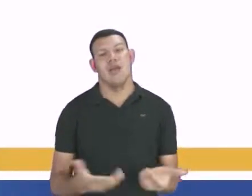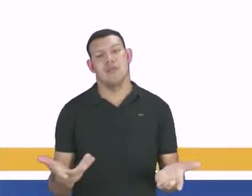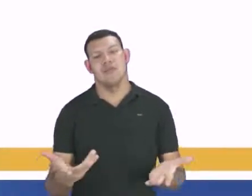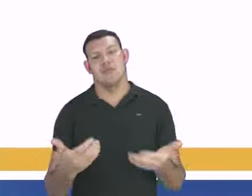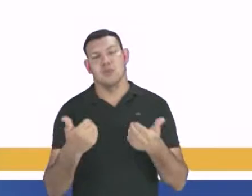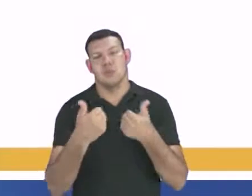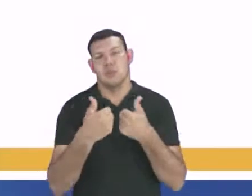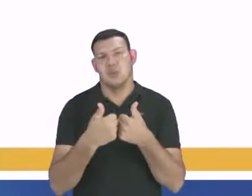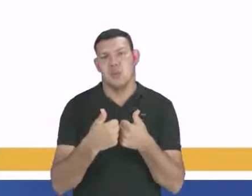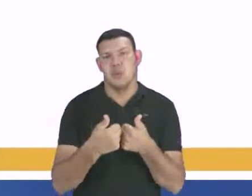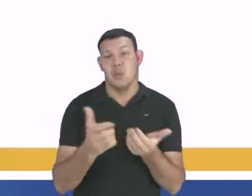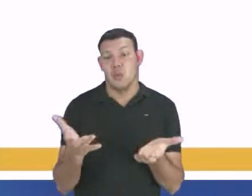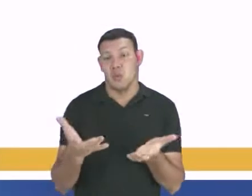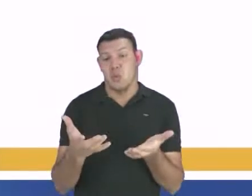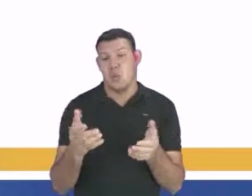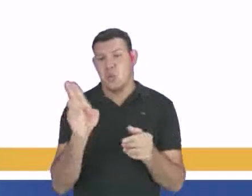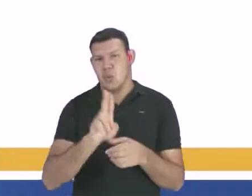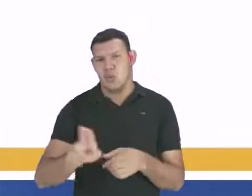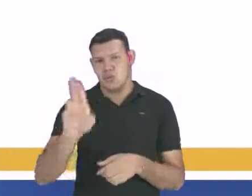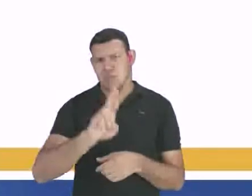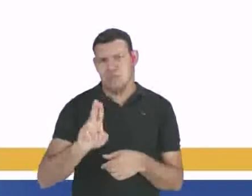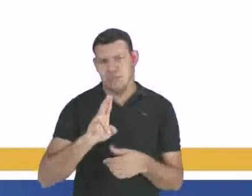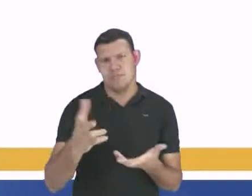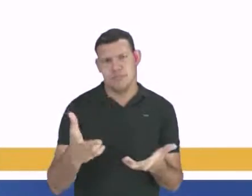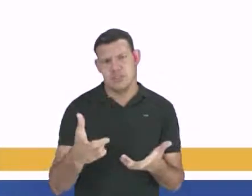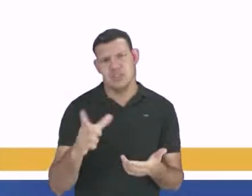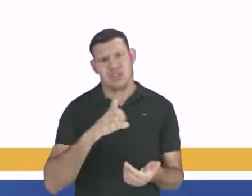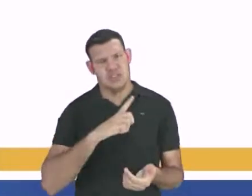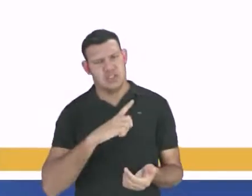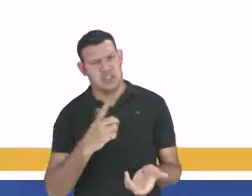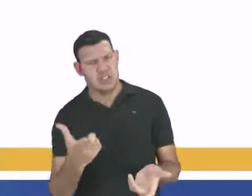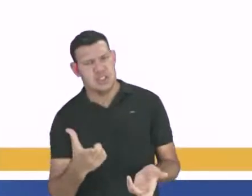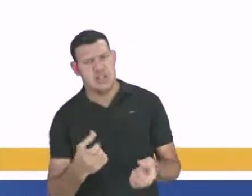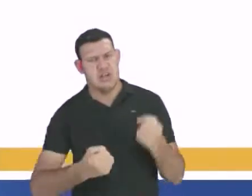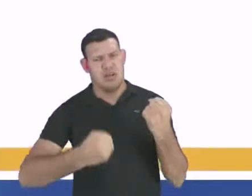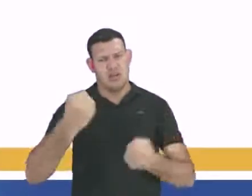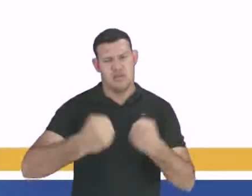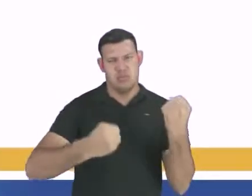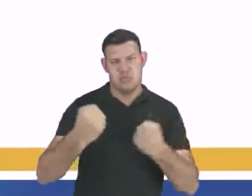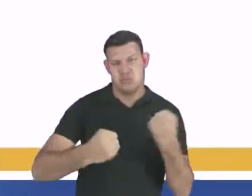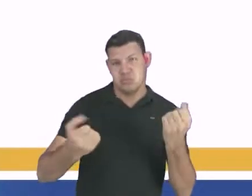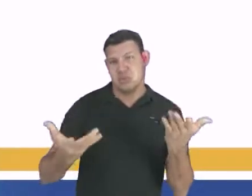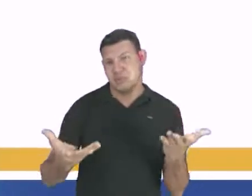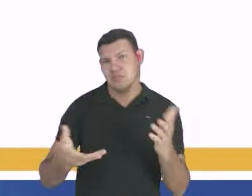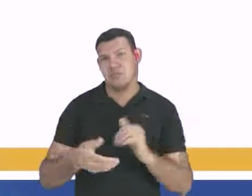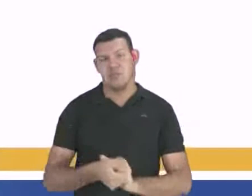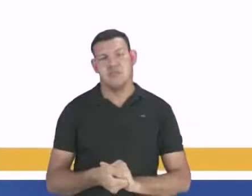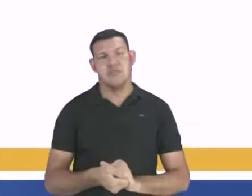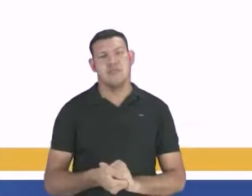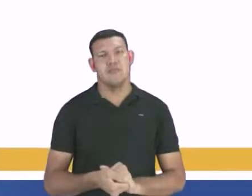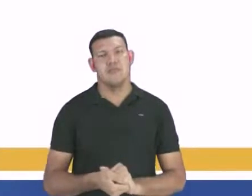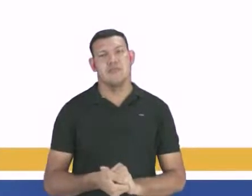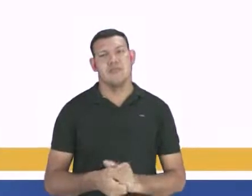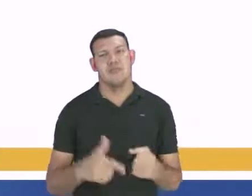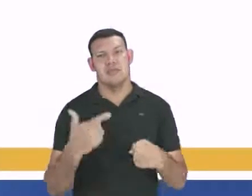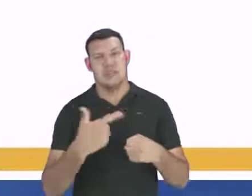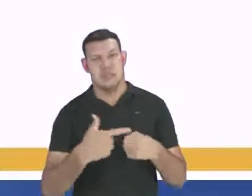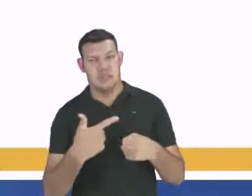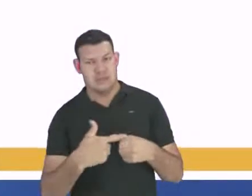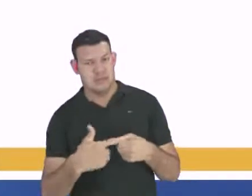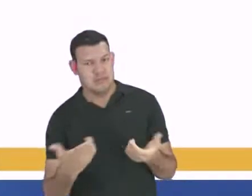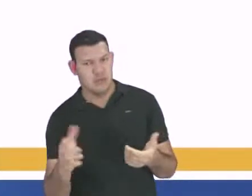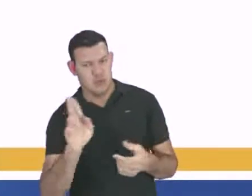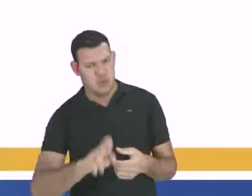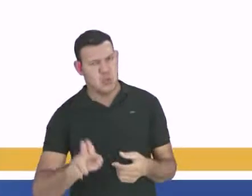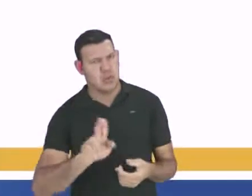pessoas próximas, tá? Então, o uso, né, demasiado de automóveis movidos a combustão, né, de gasolina,